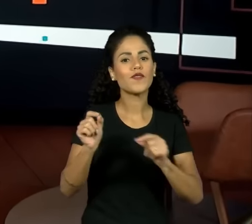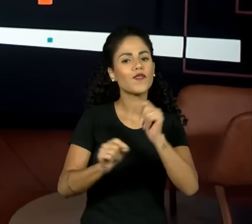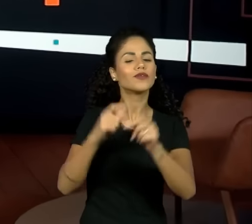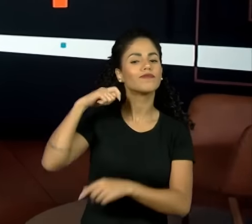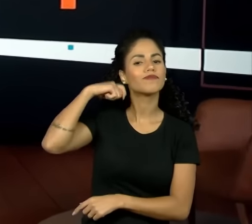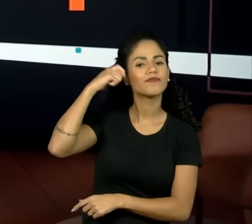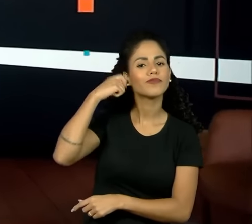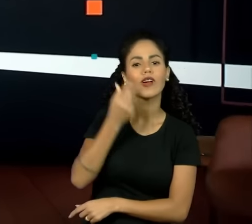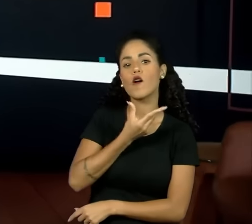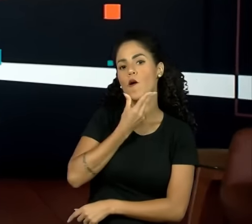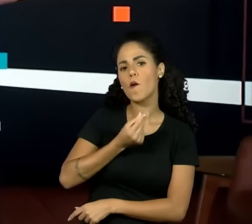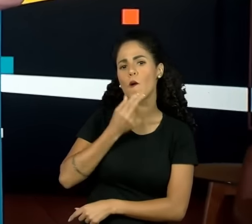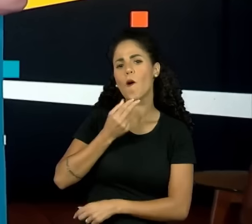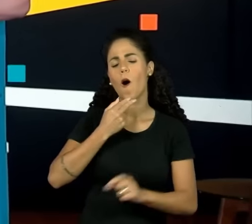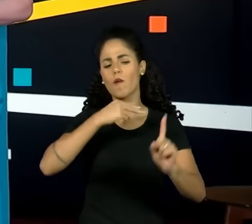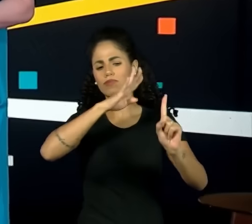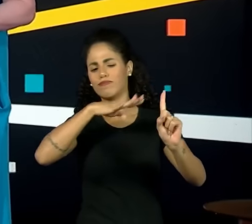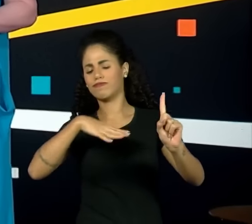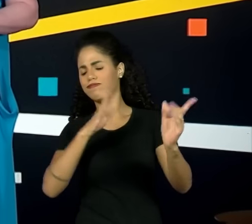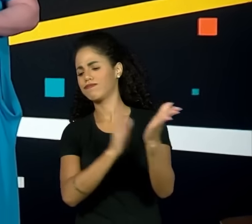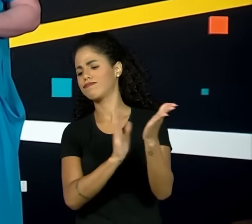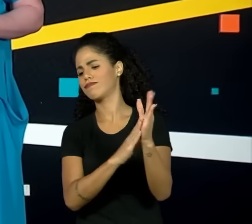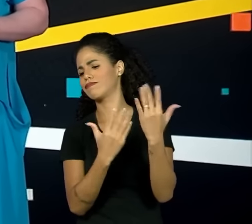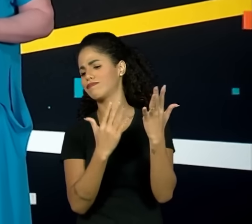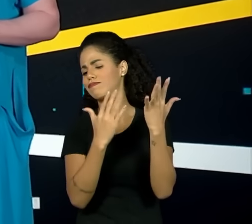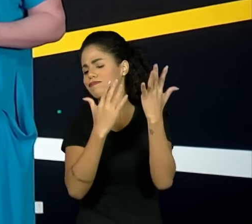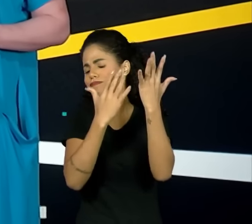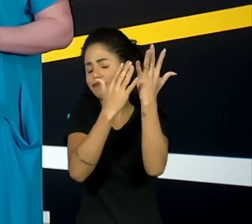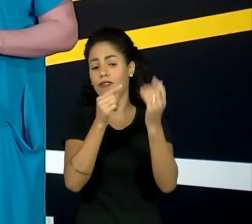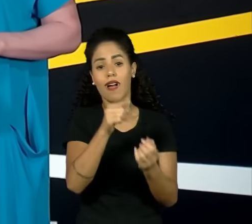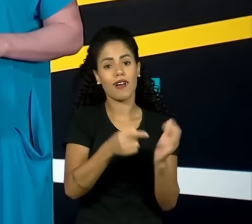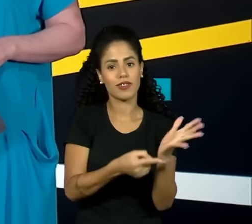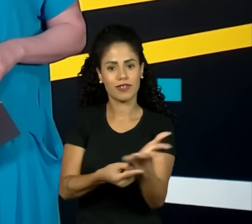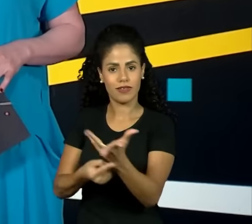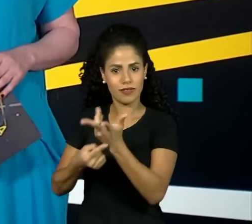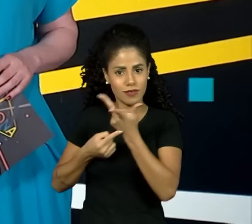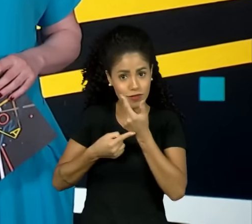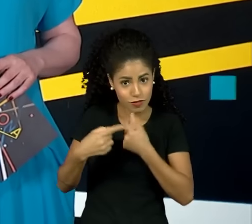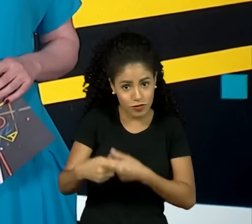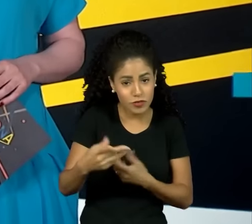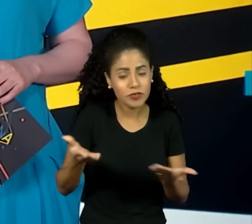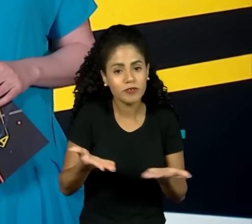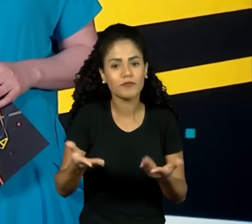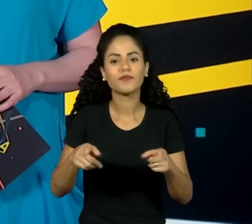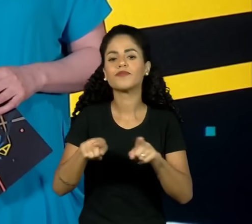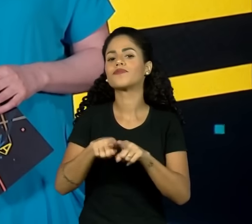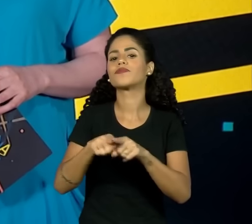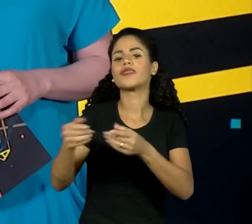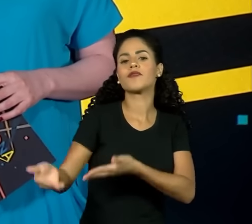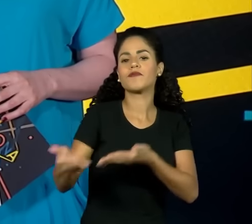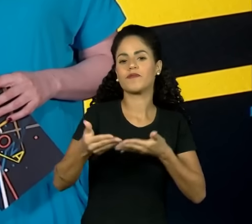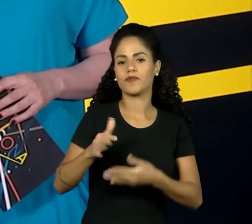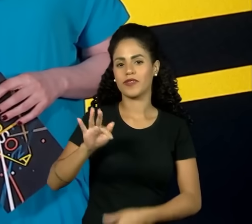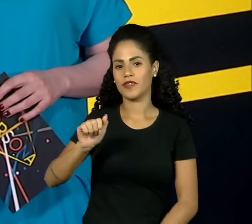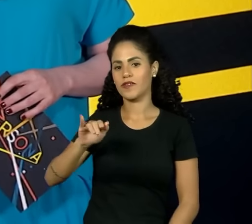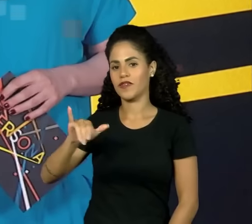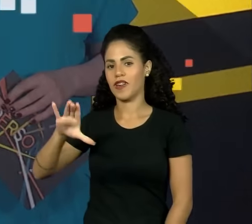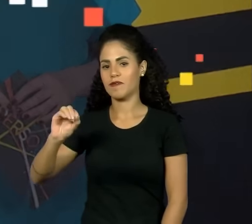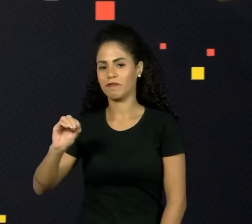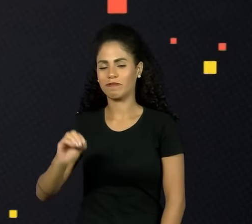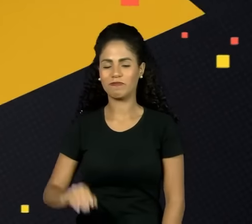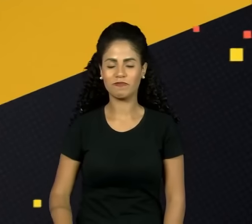ator dos mais admirados e talentosos das artes cênicas temos o prazer de receber Fábio